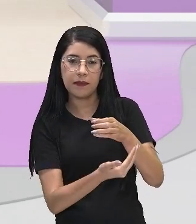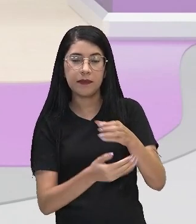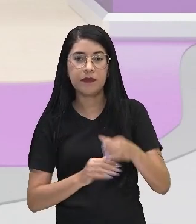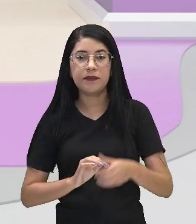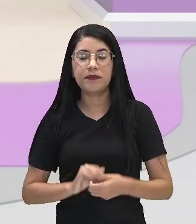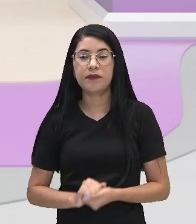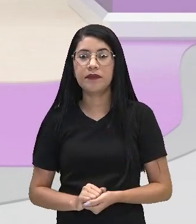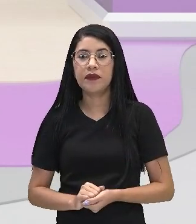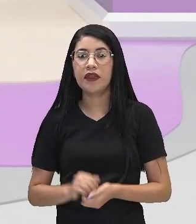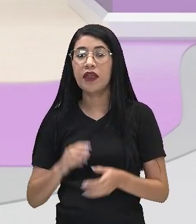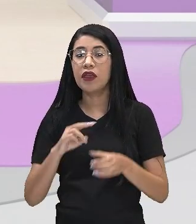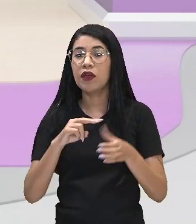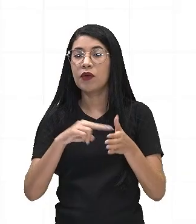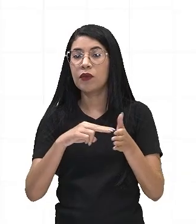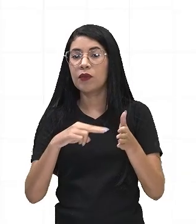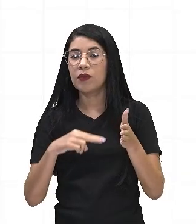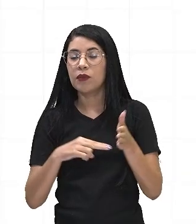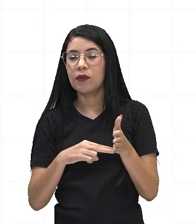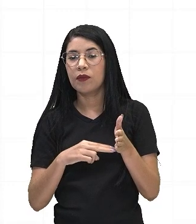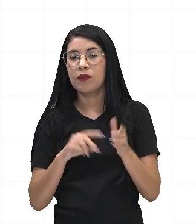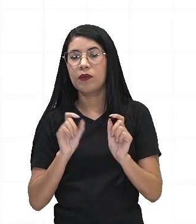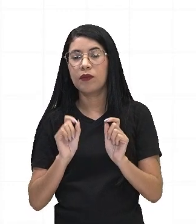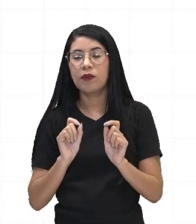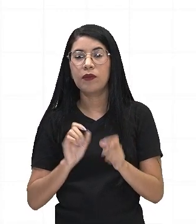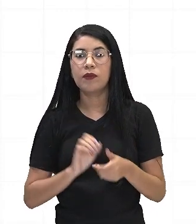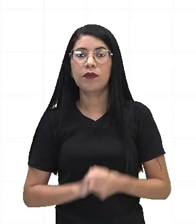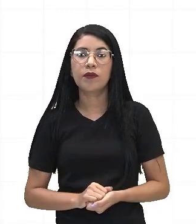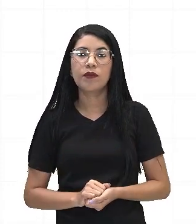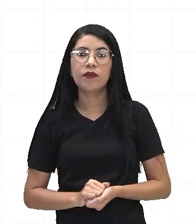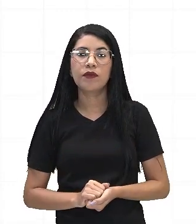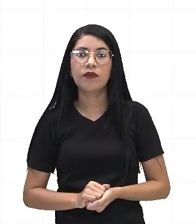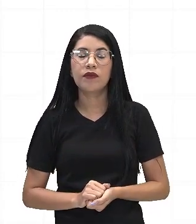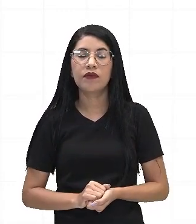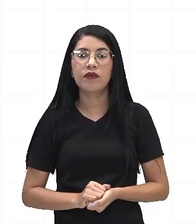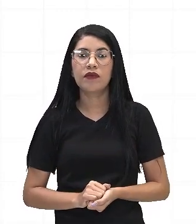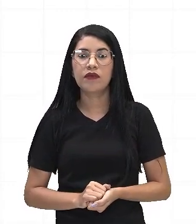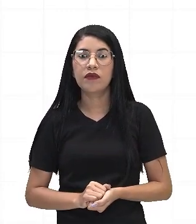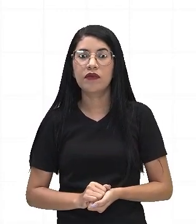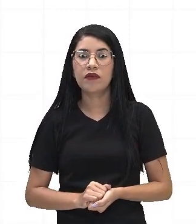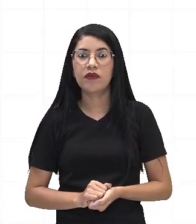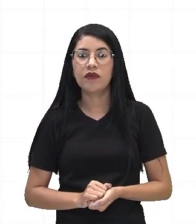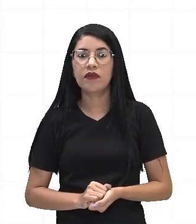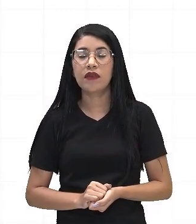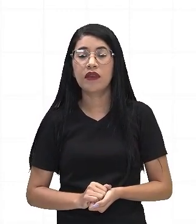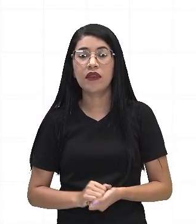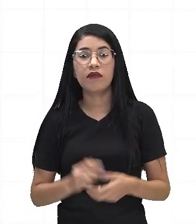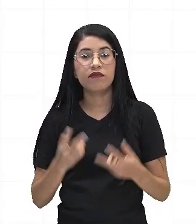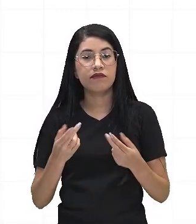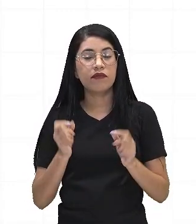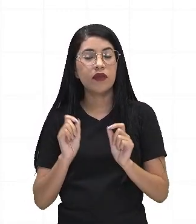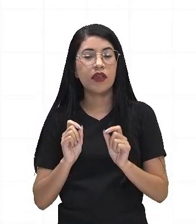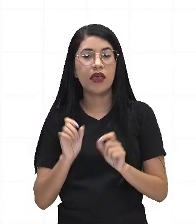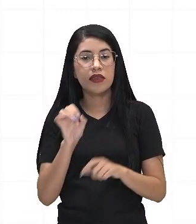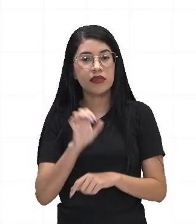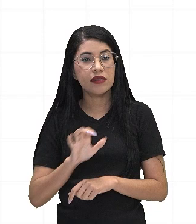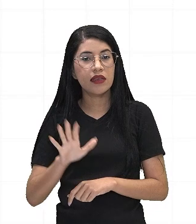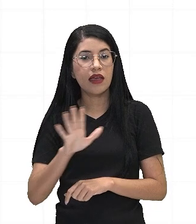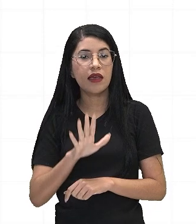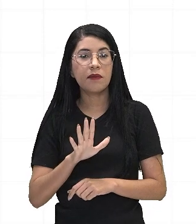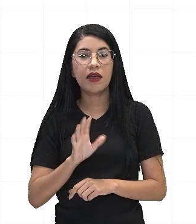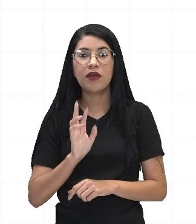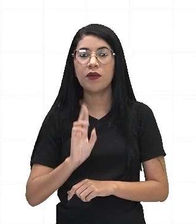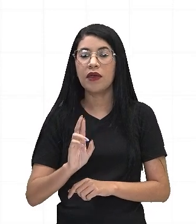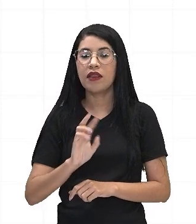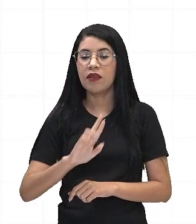que é um prisma? O prisma, ele é exatamente essas figuras que não